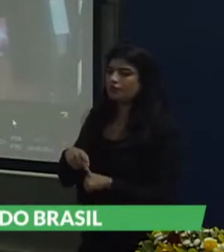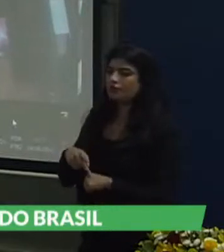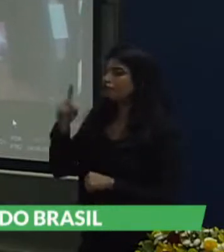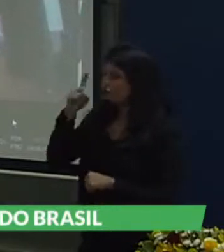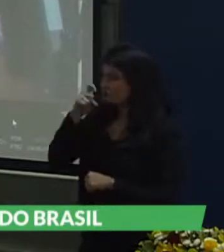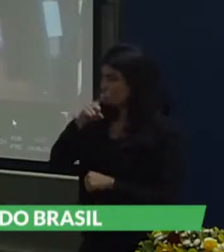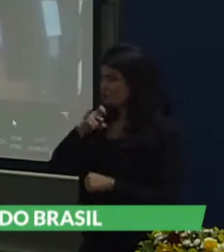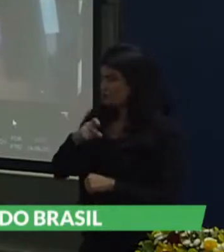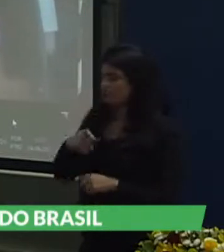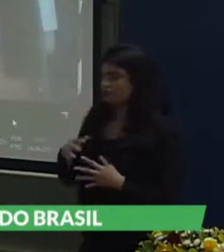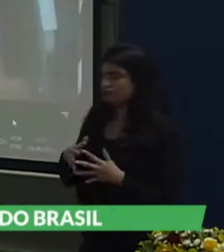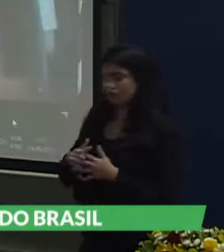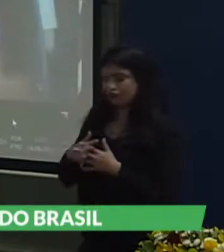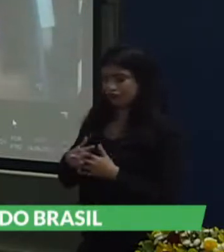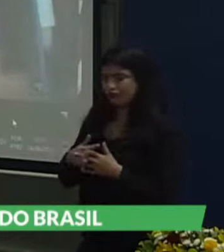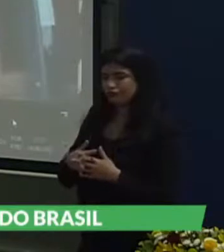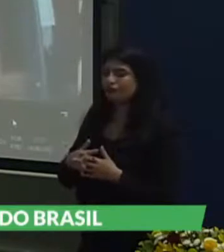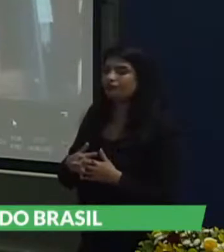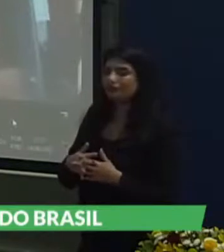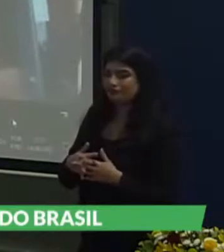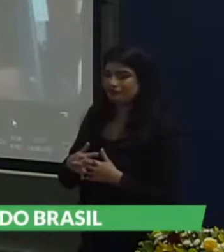complexo.